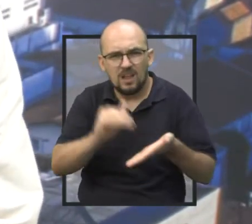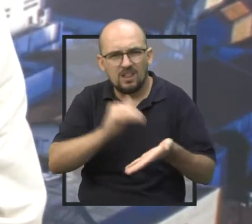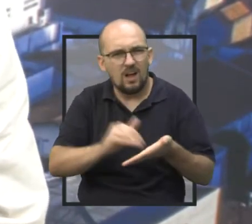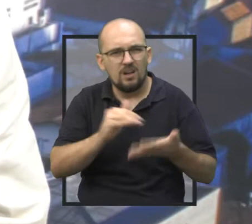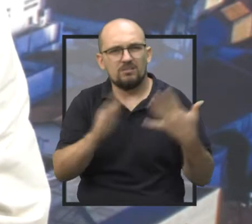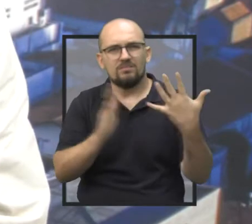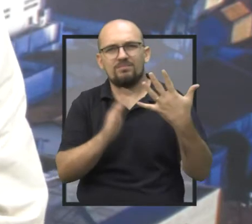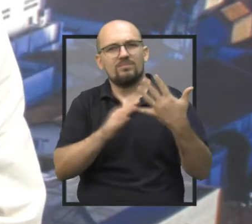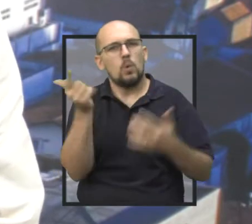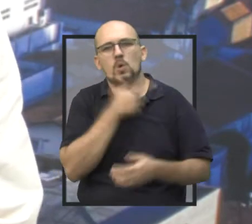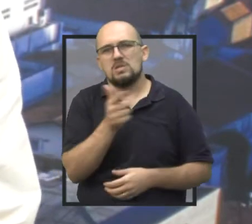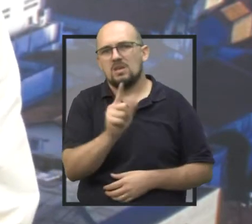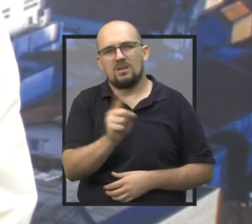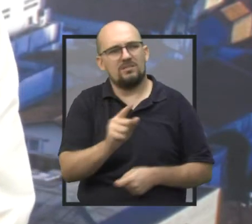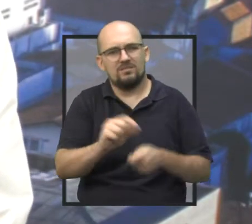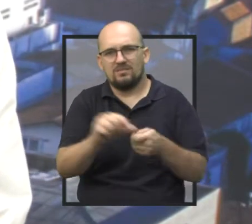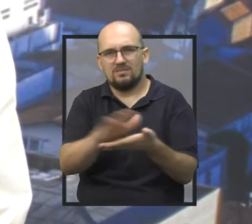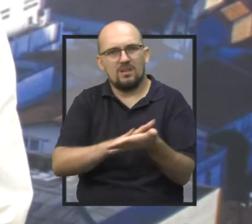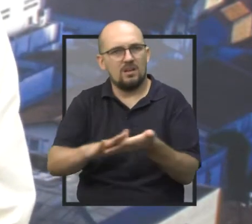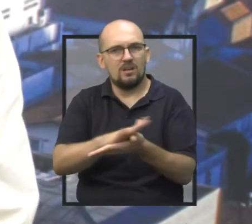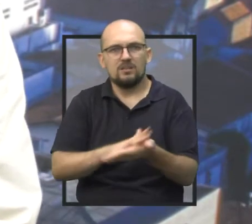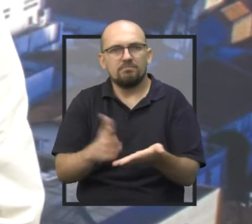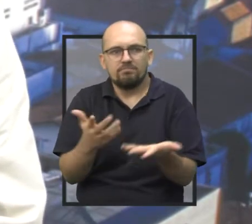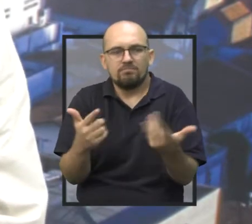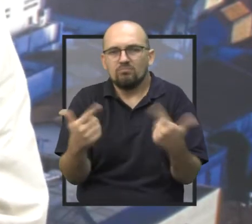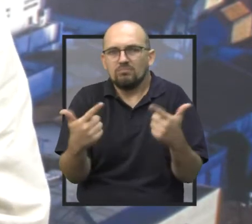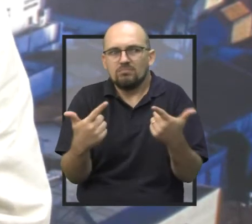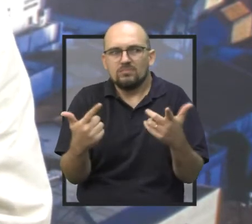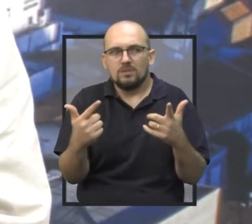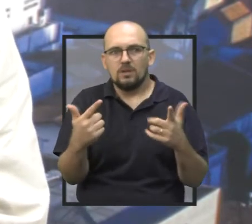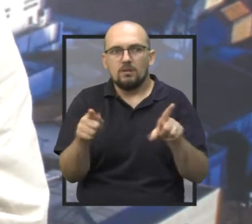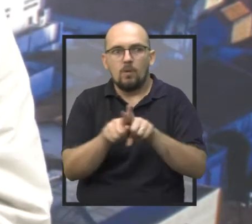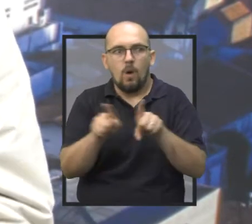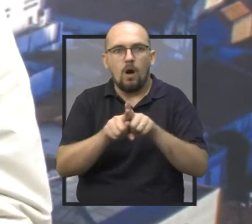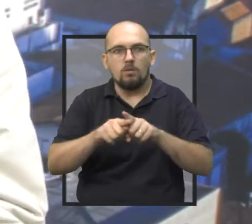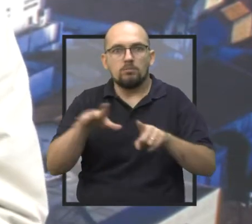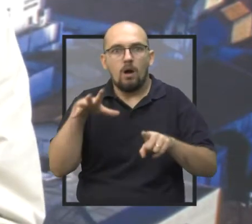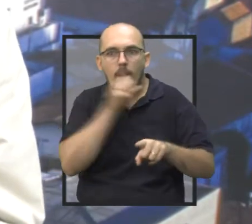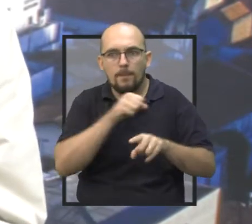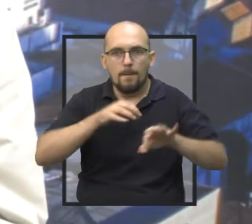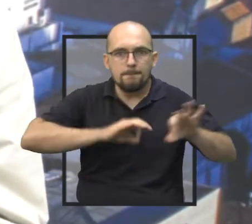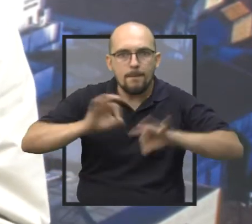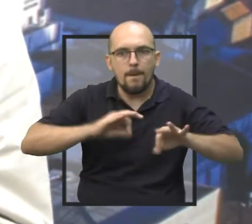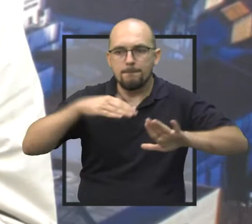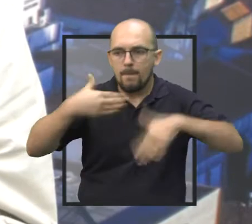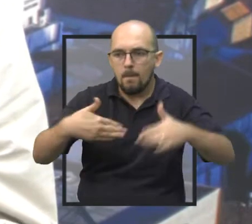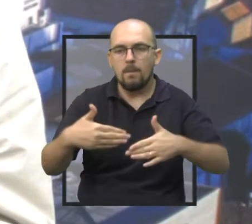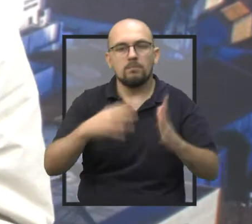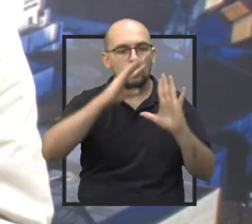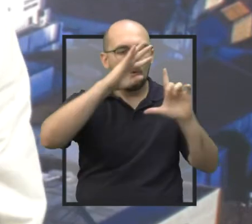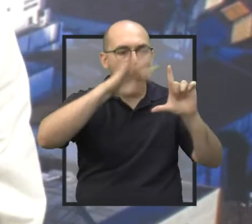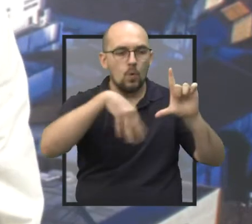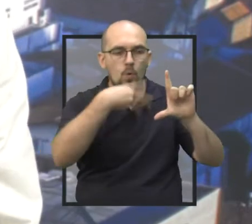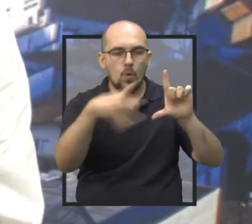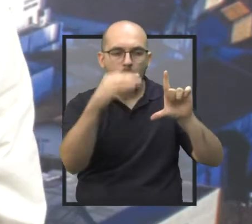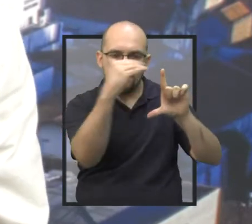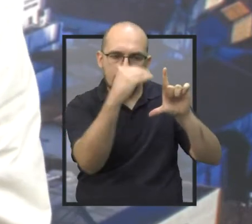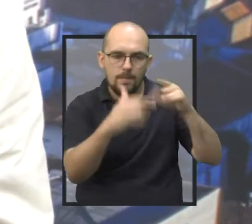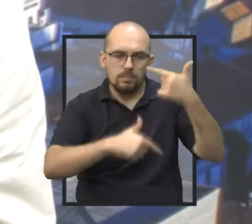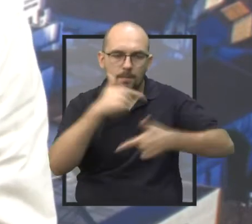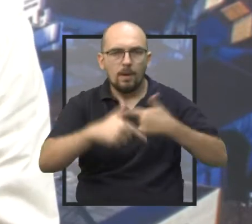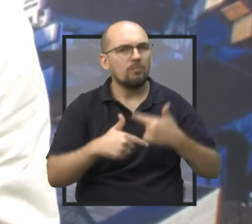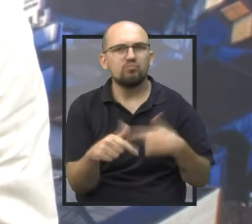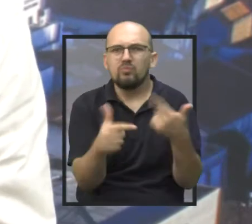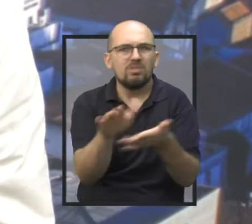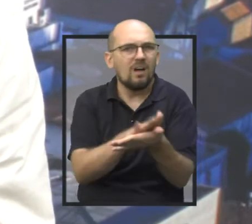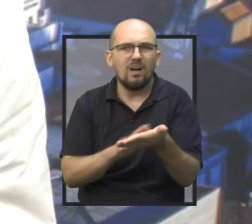nenhuma. É incapaz, não tem reflexo, não tem cronograma, não tem nada para que faça. Isso